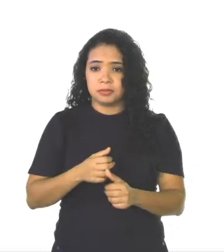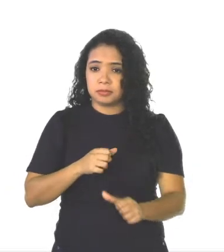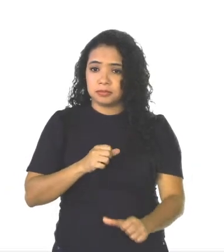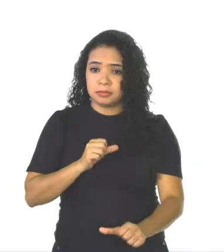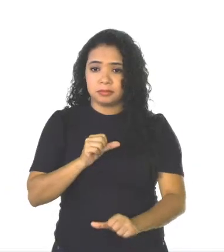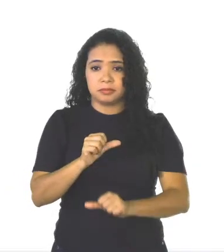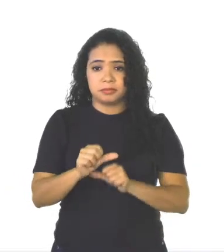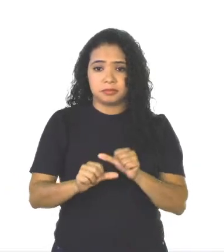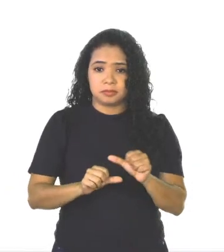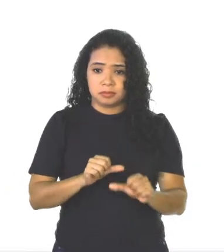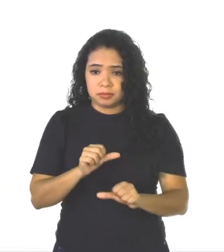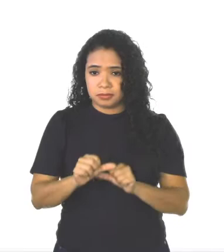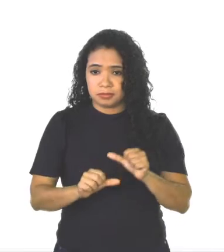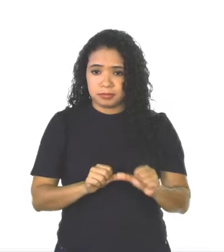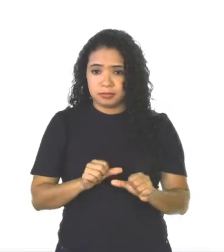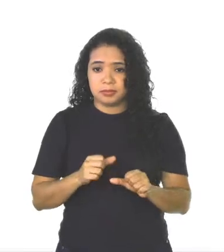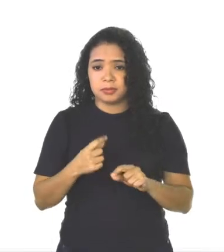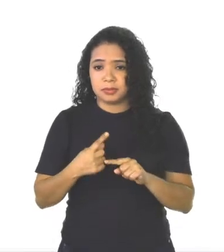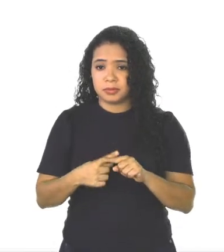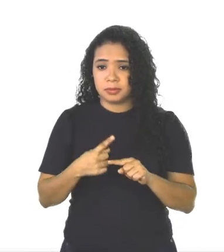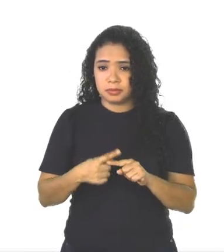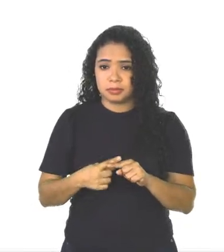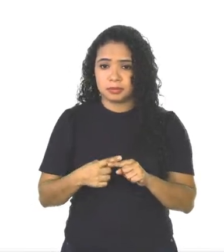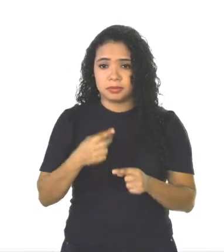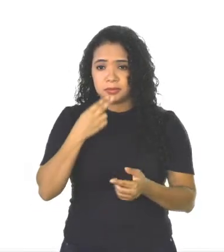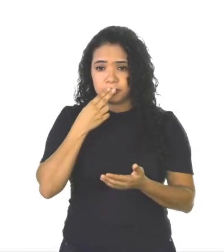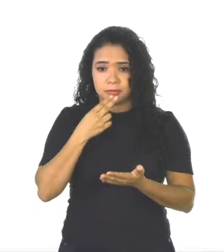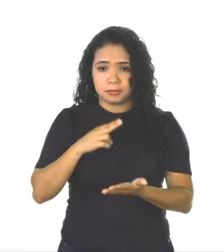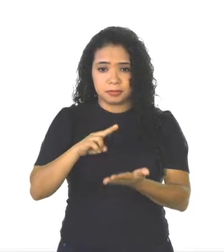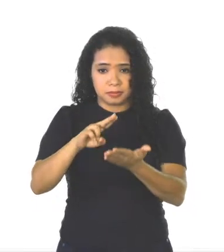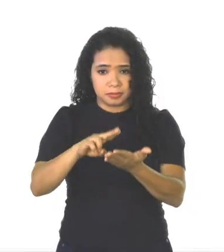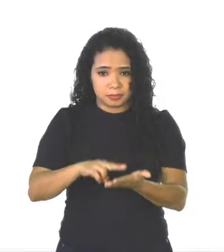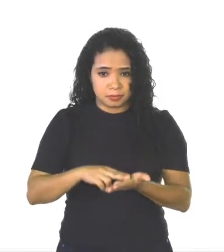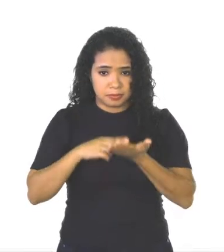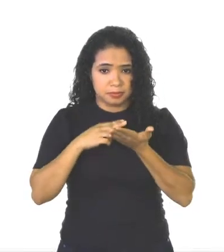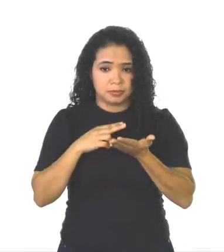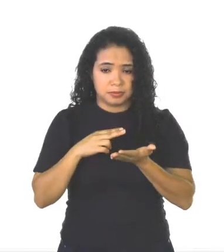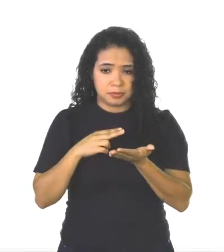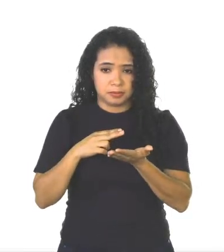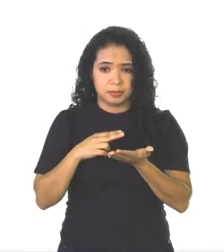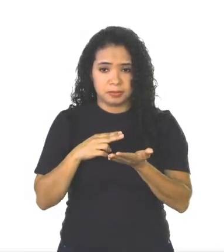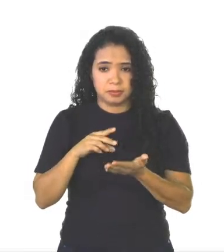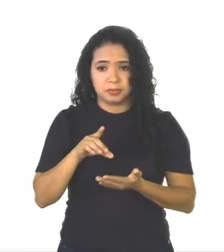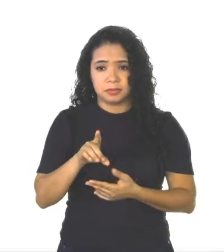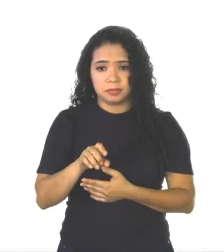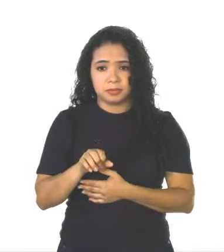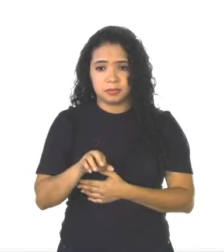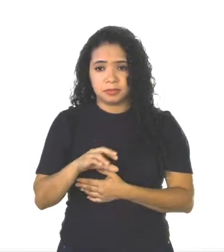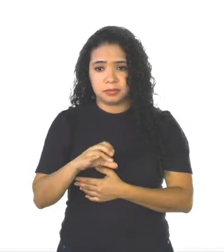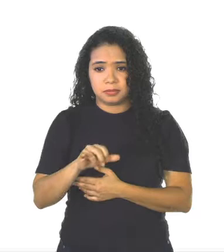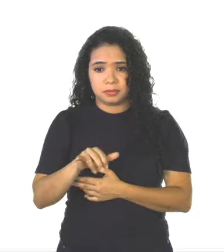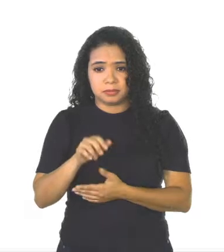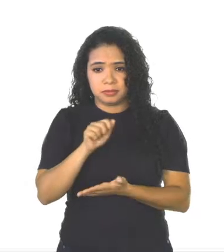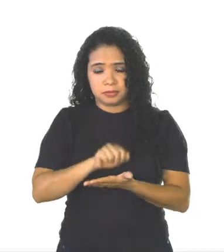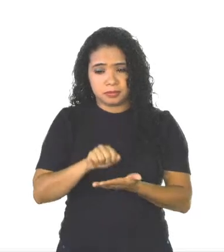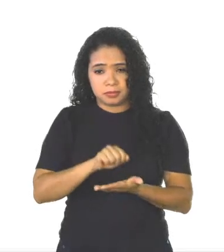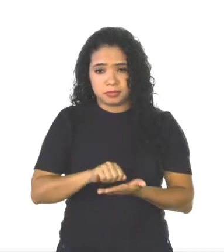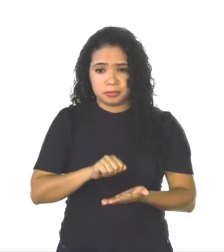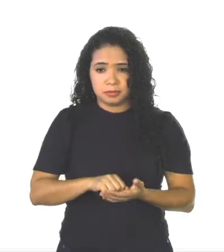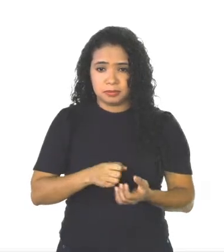mudam, especialmente depois do recebimento de uma carta que Mr. Darcy escreve a